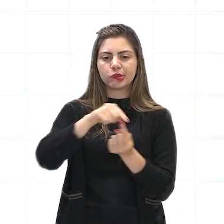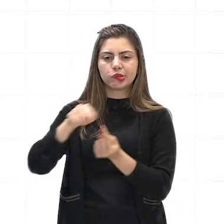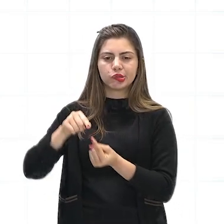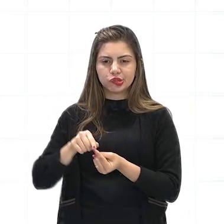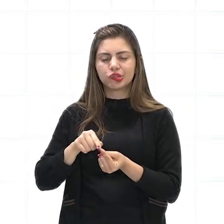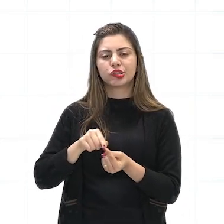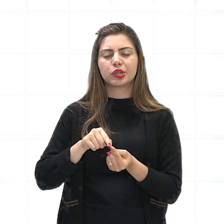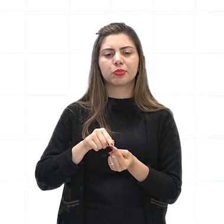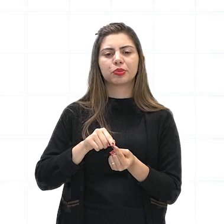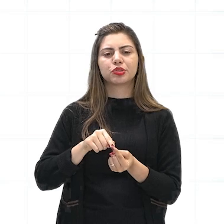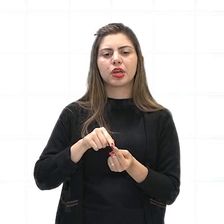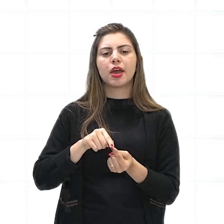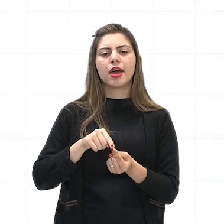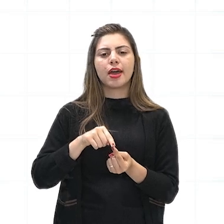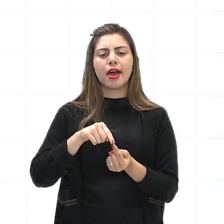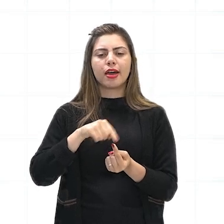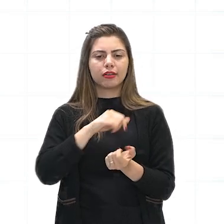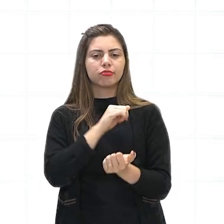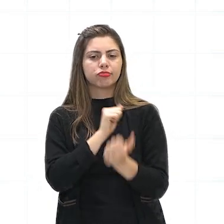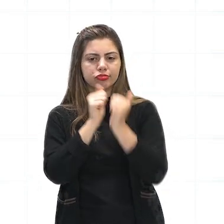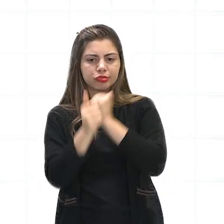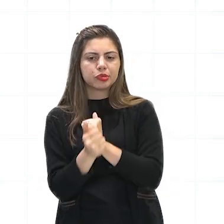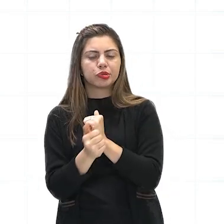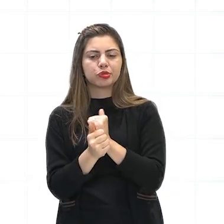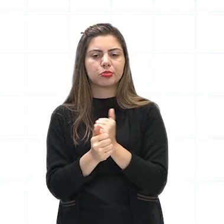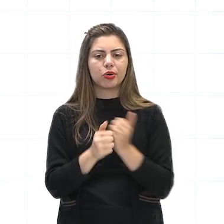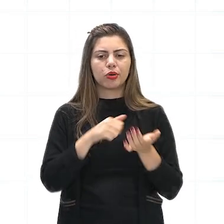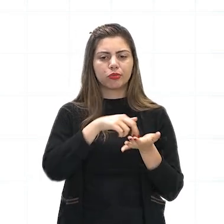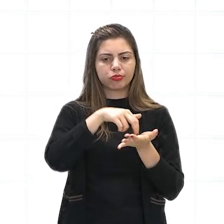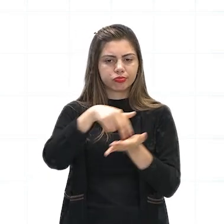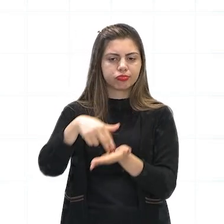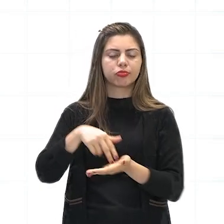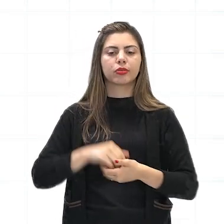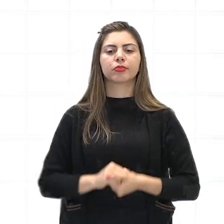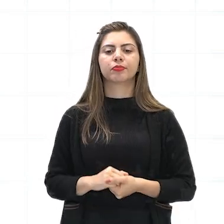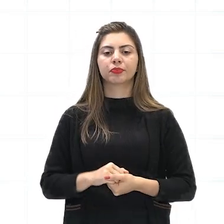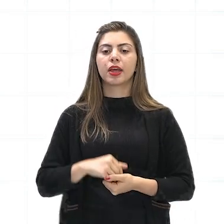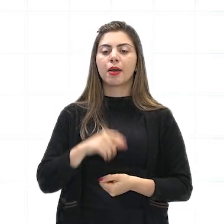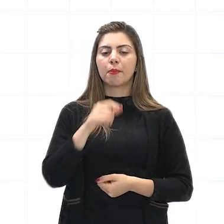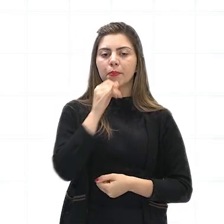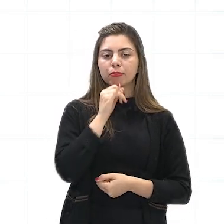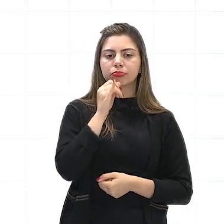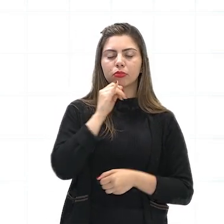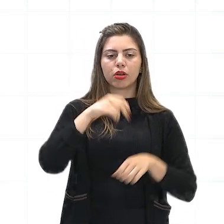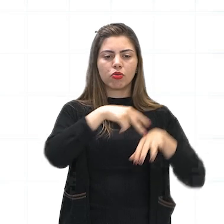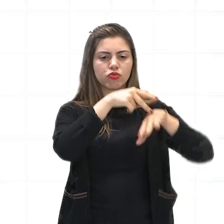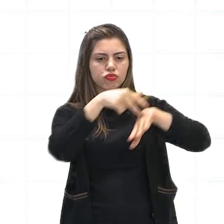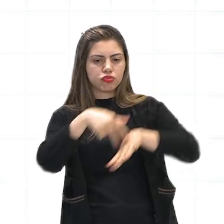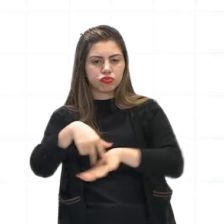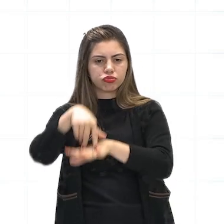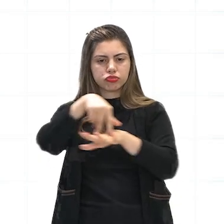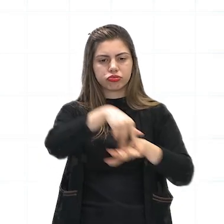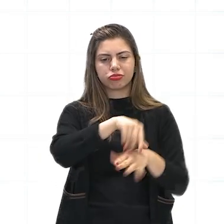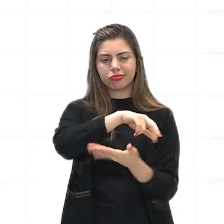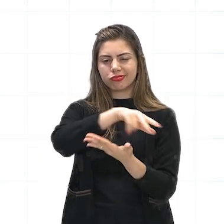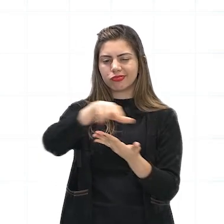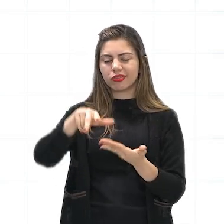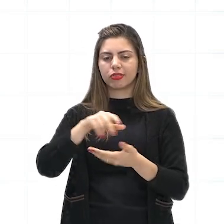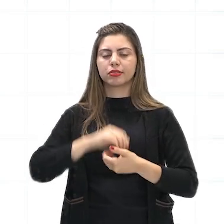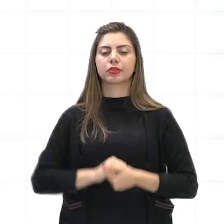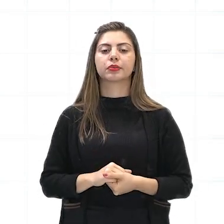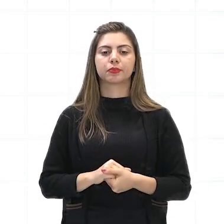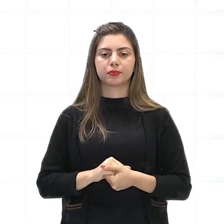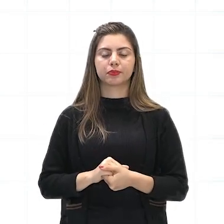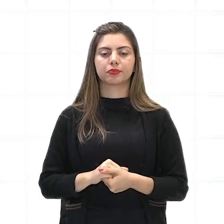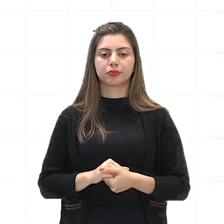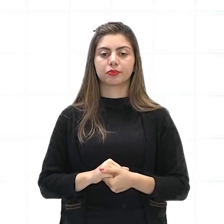escalada, slackline, stand-up paddle, surf, parapente, dentre outros. E